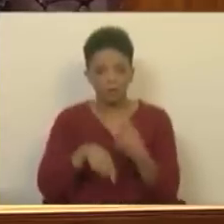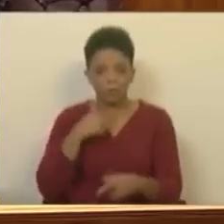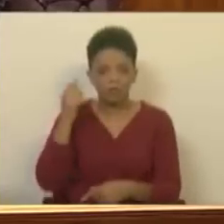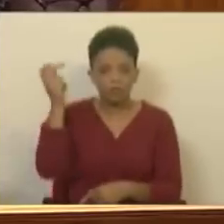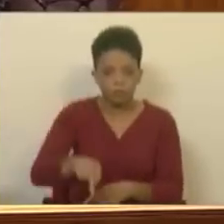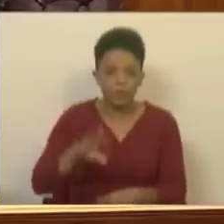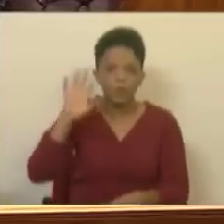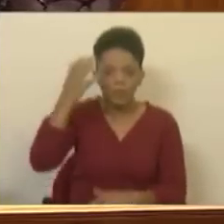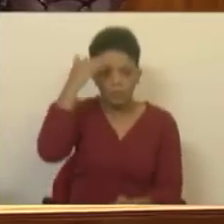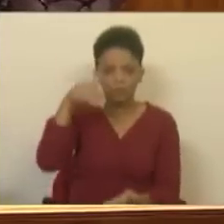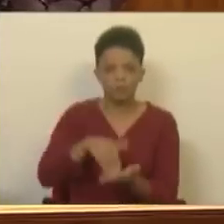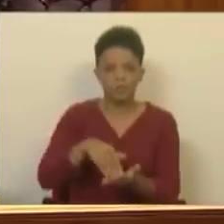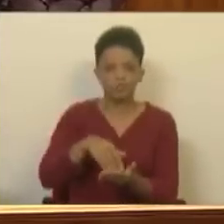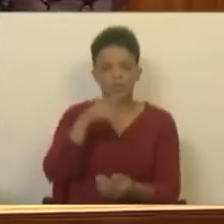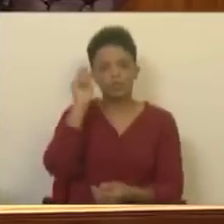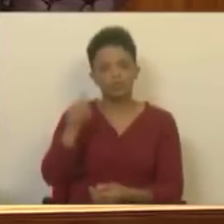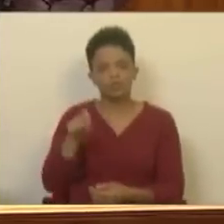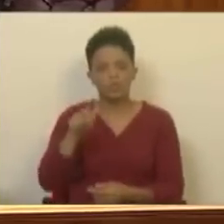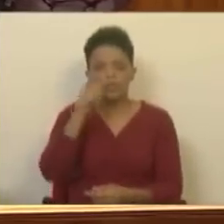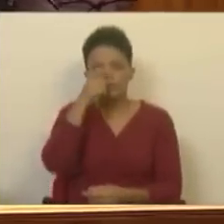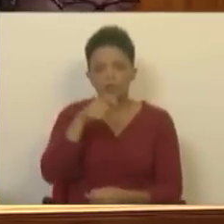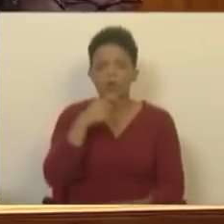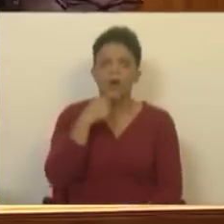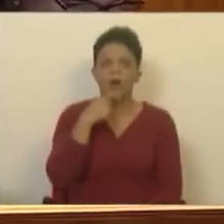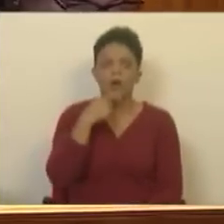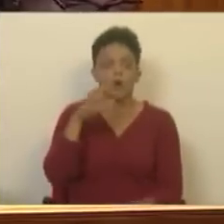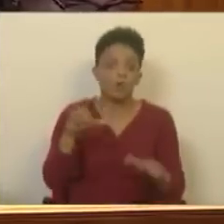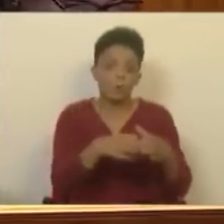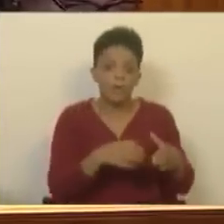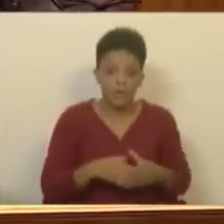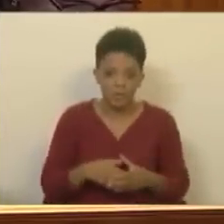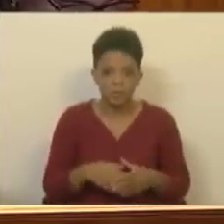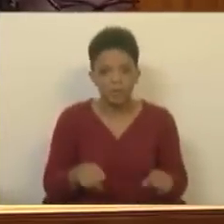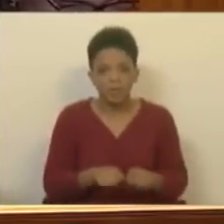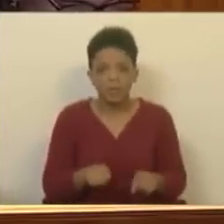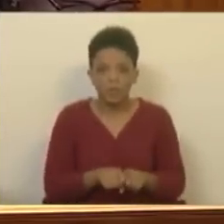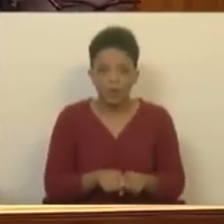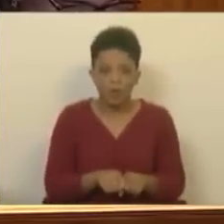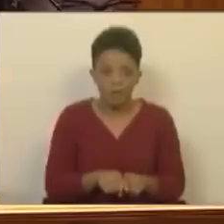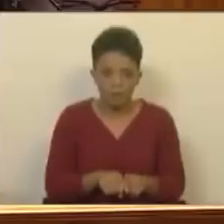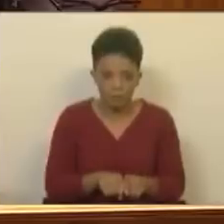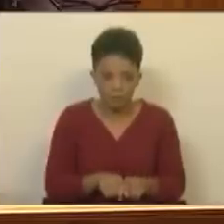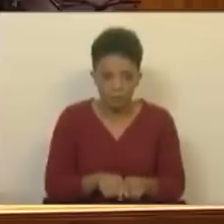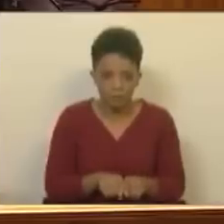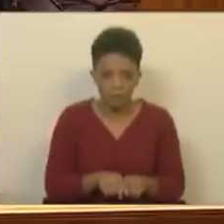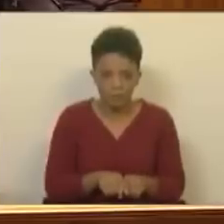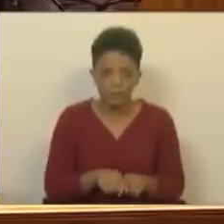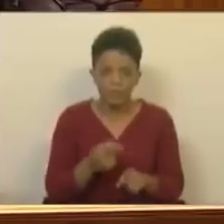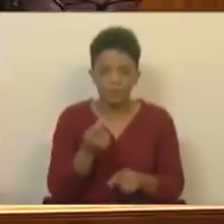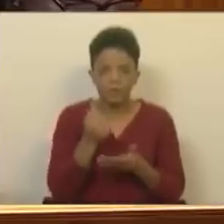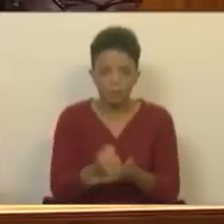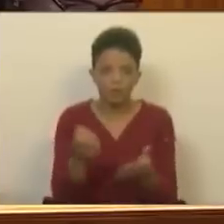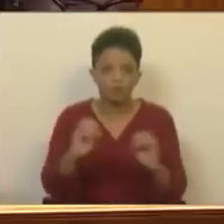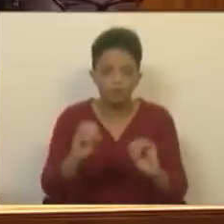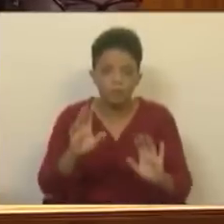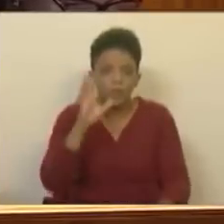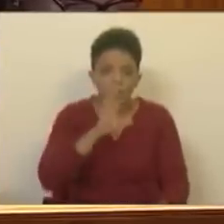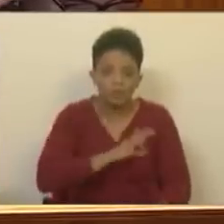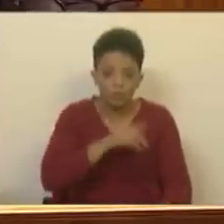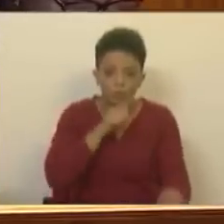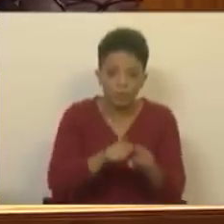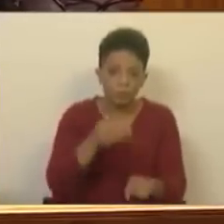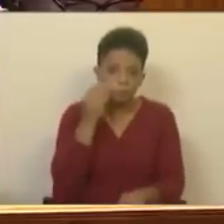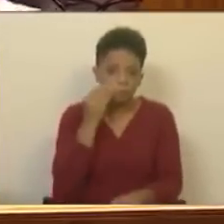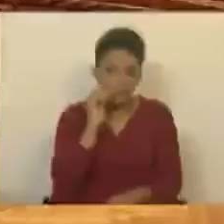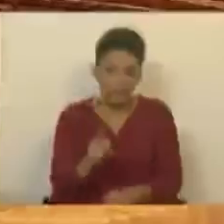chegou quando vier os resultados do Júri e houve pessoas ou companhias que não que não foram atribuídos de apoio mas